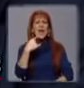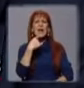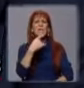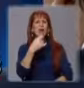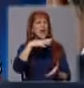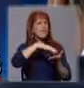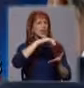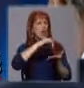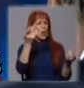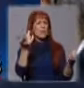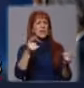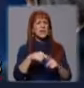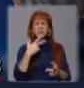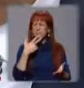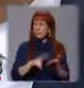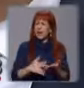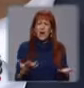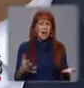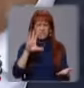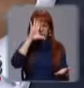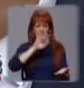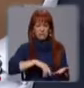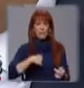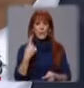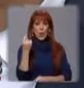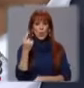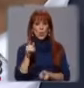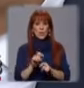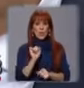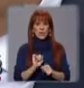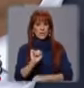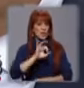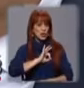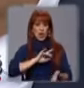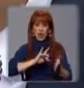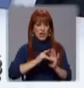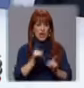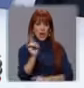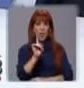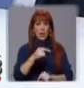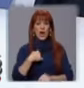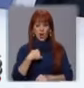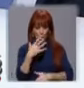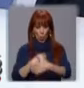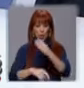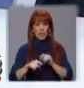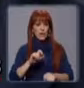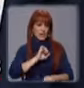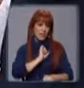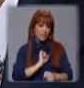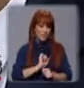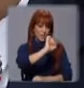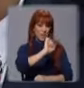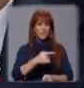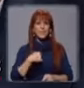fotocópias não sei se é verdade o dinheiro não era do senhor engir José Sócrates e eu sou o advogado do Senhor Eng José Sócrates